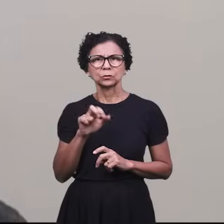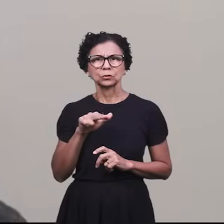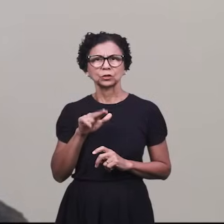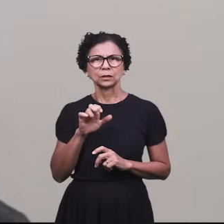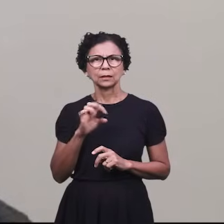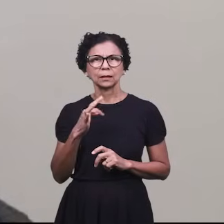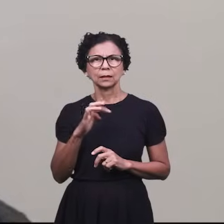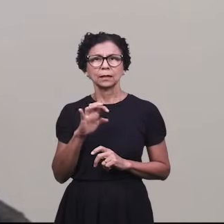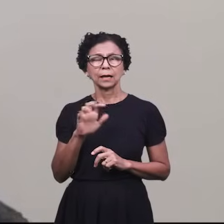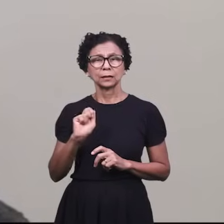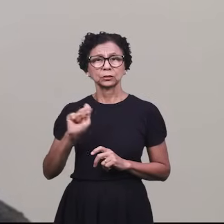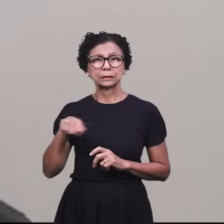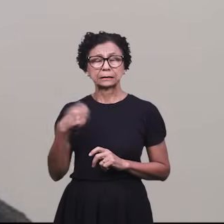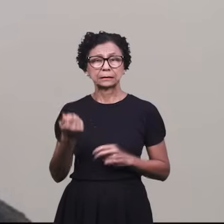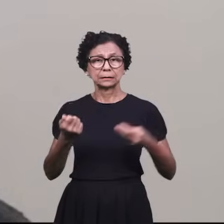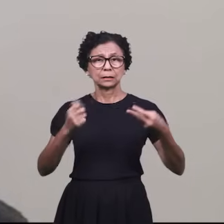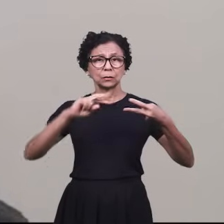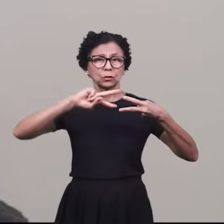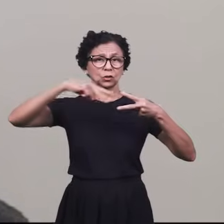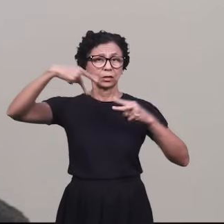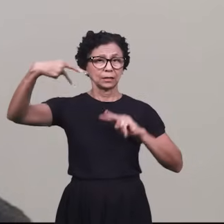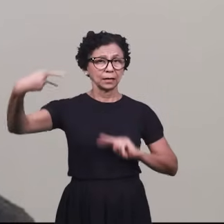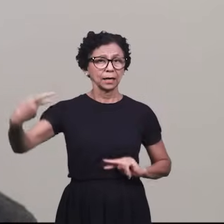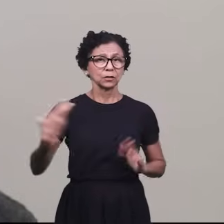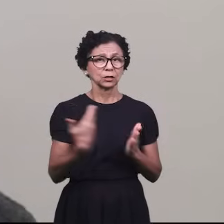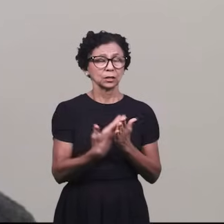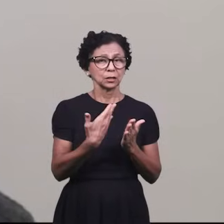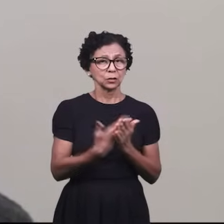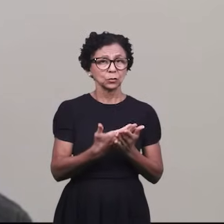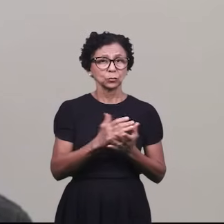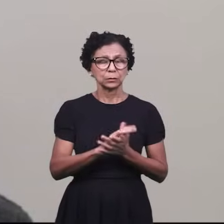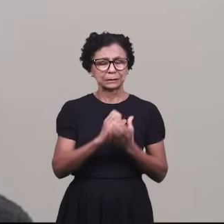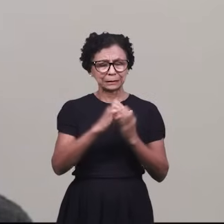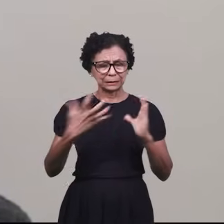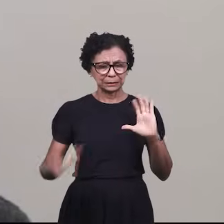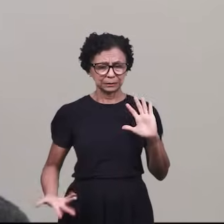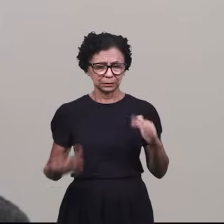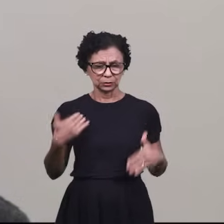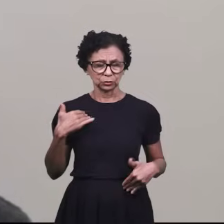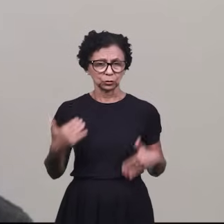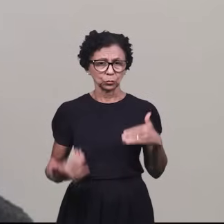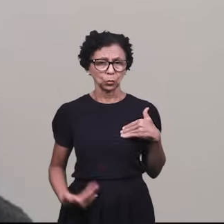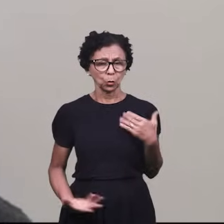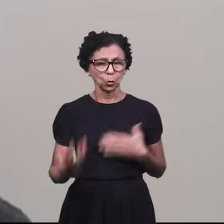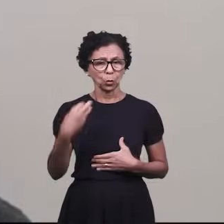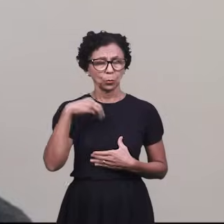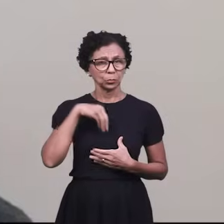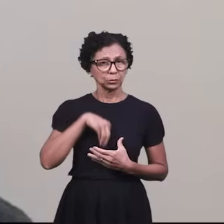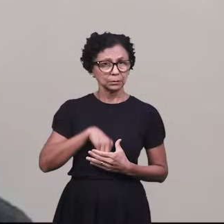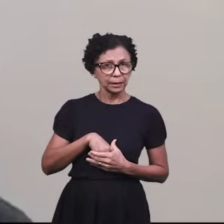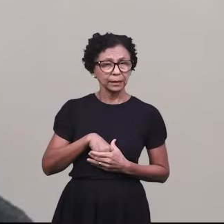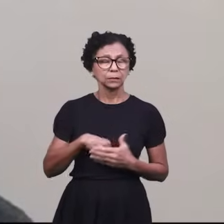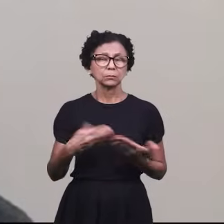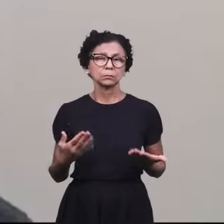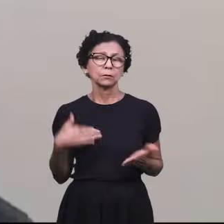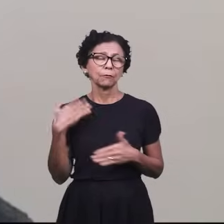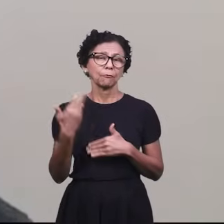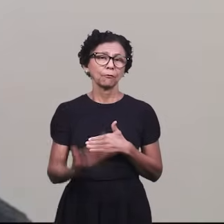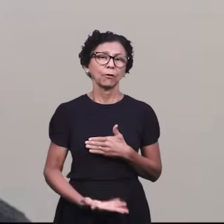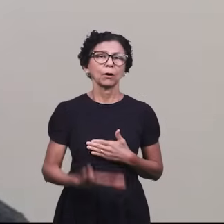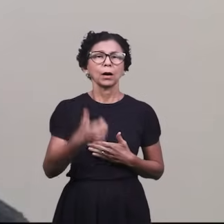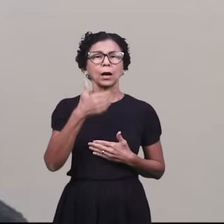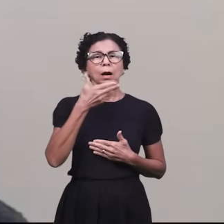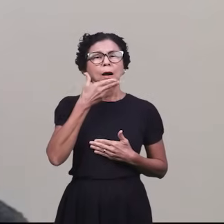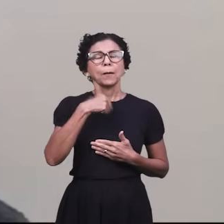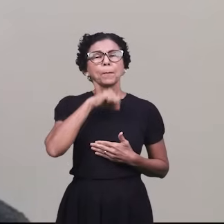A genética é a ciência que estuda a transmissão das características físicas dos